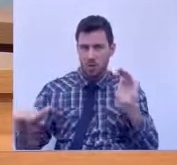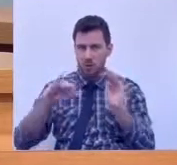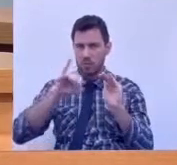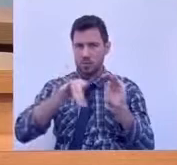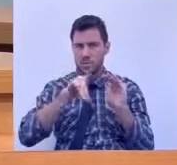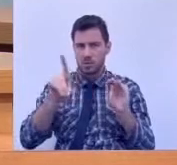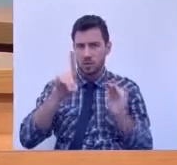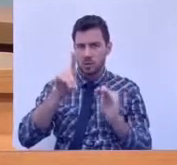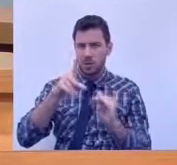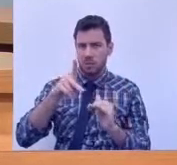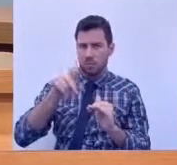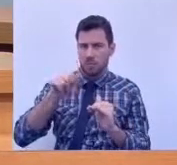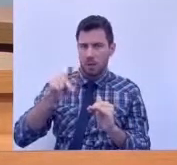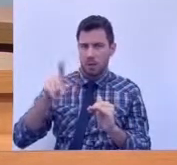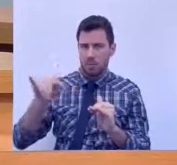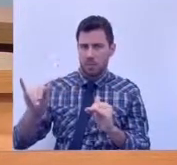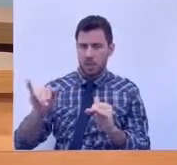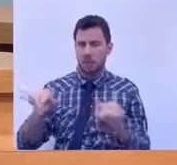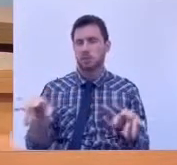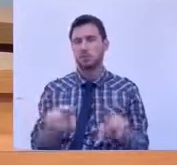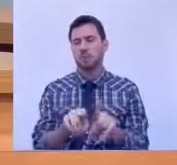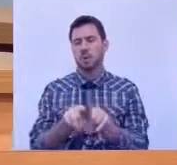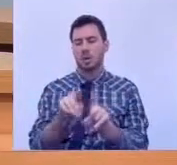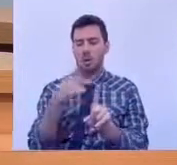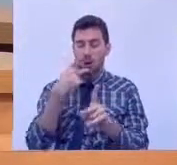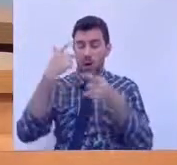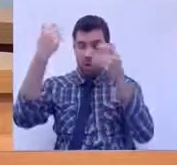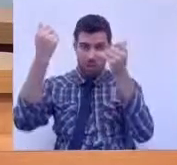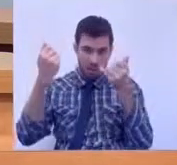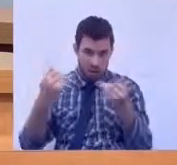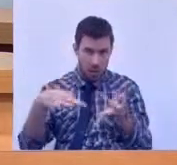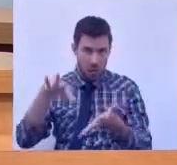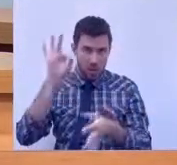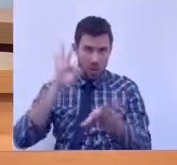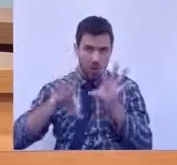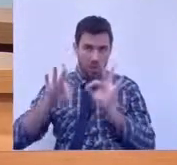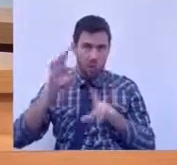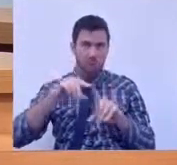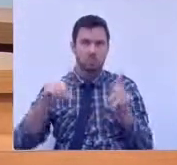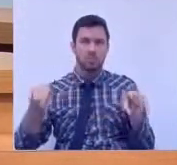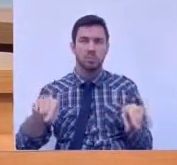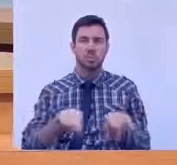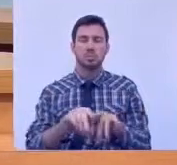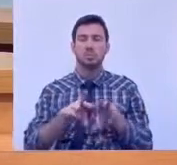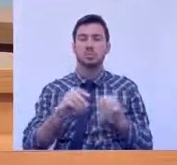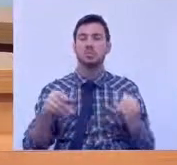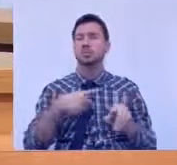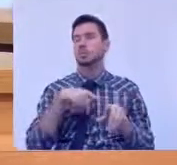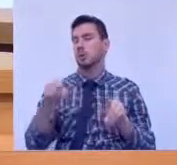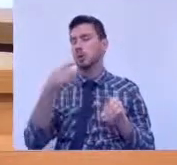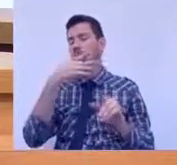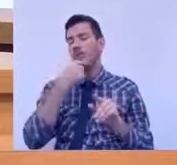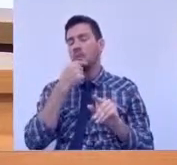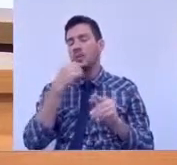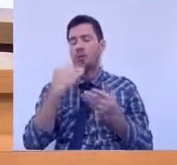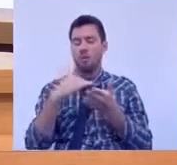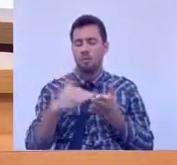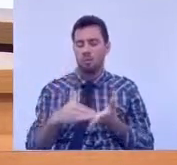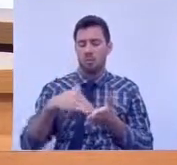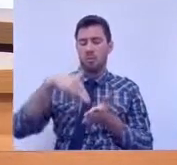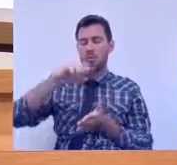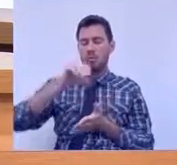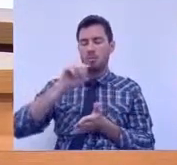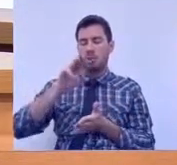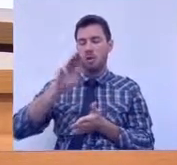lá numa vistoria e escolhemos alguns terrenos e um realmente o secretário Moacir foi favorável para que se possa